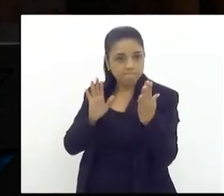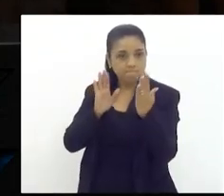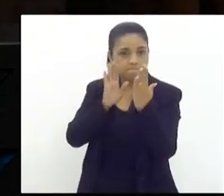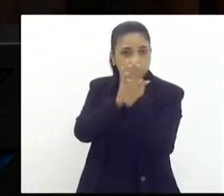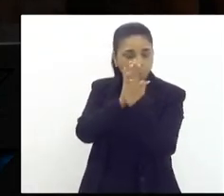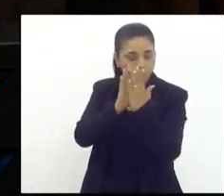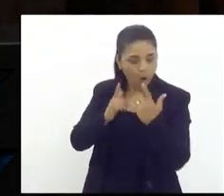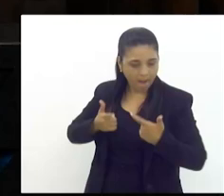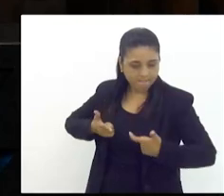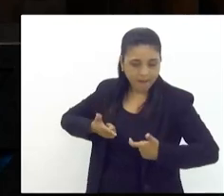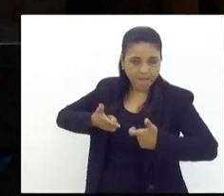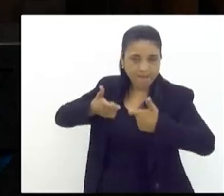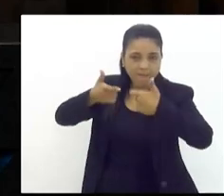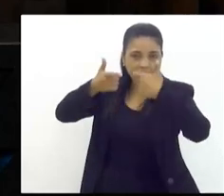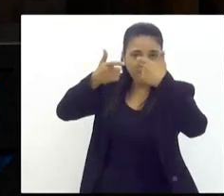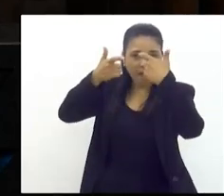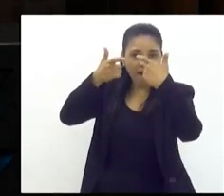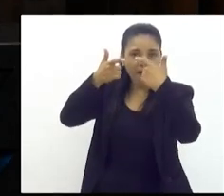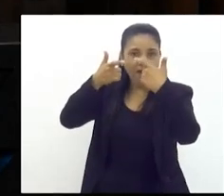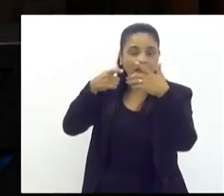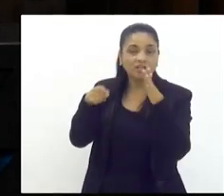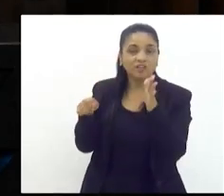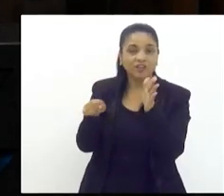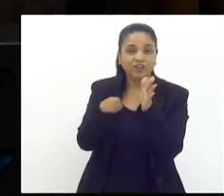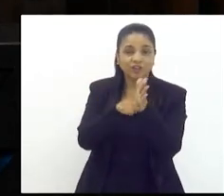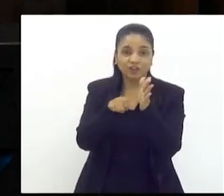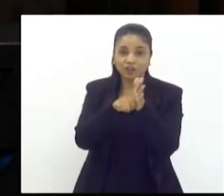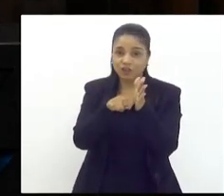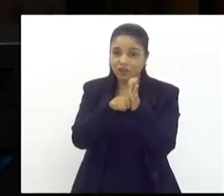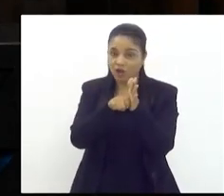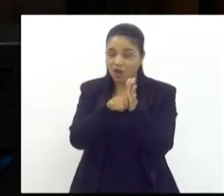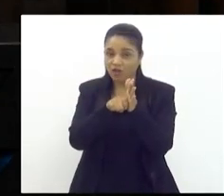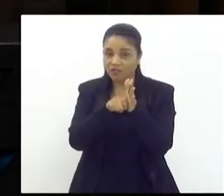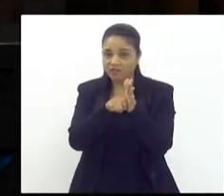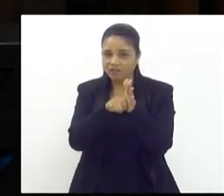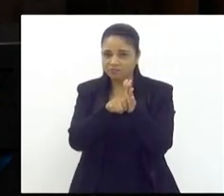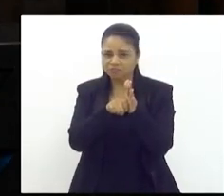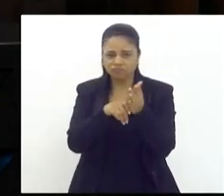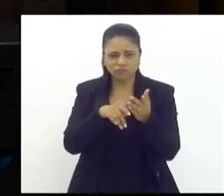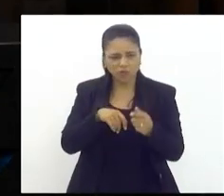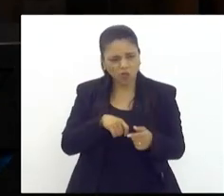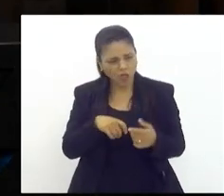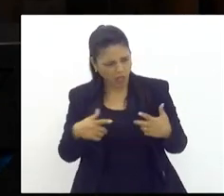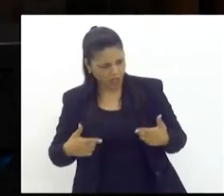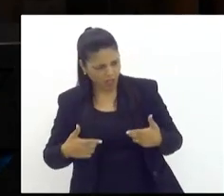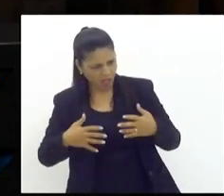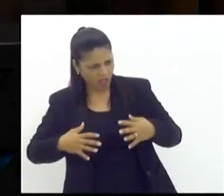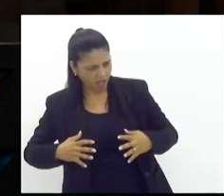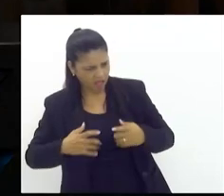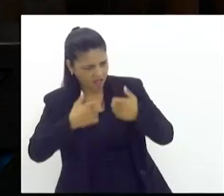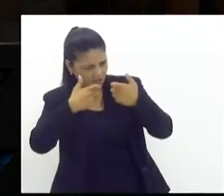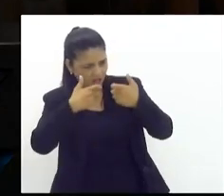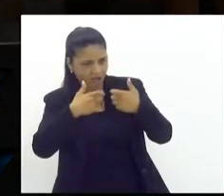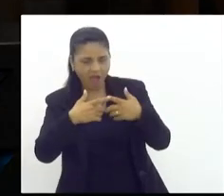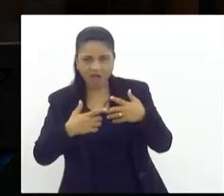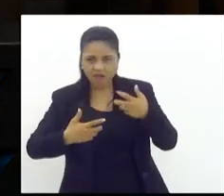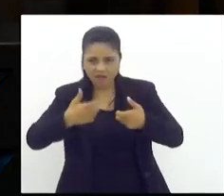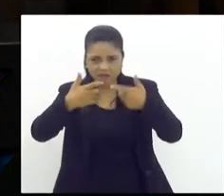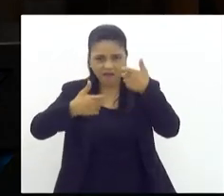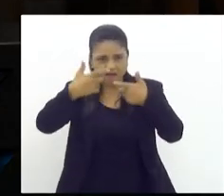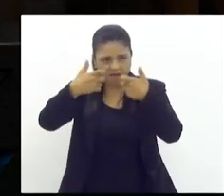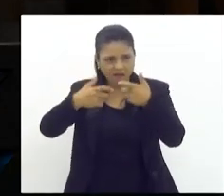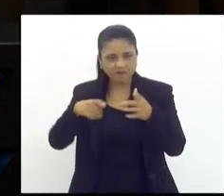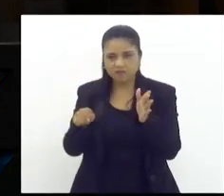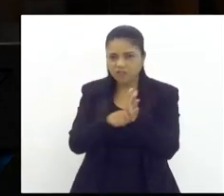de guerra suposta drogas guerras drogas eu não tenho visto guerras eu tenho visto